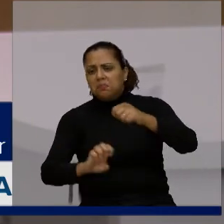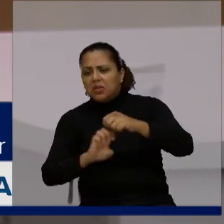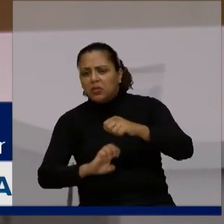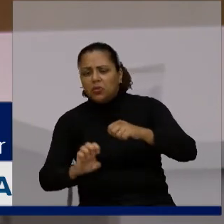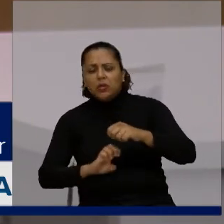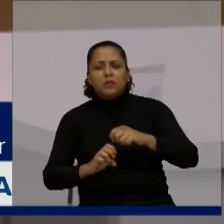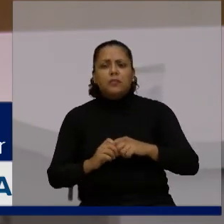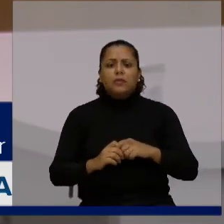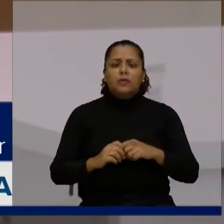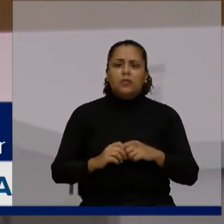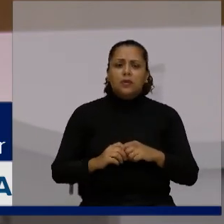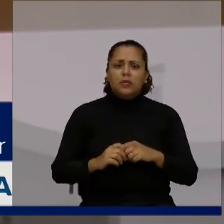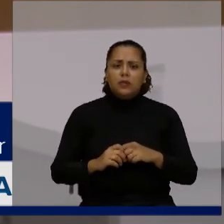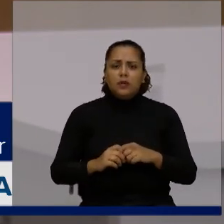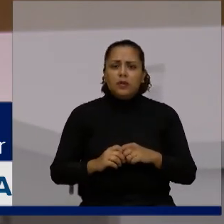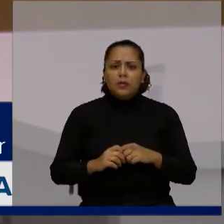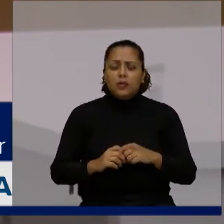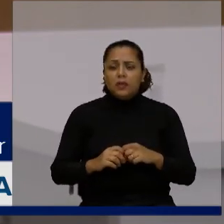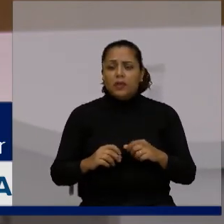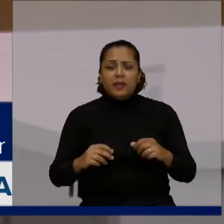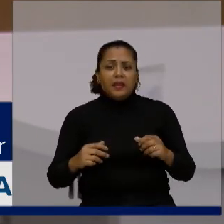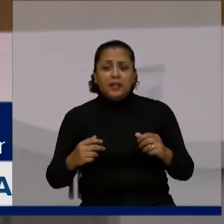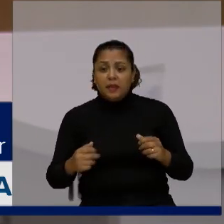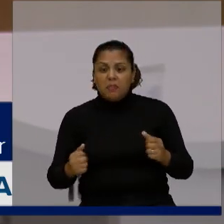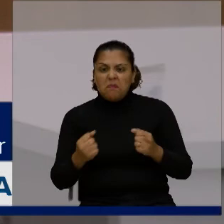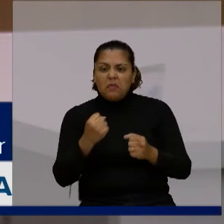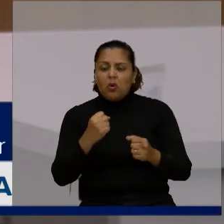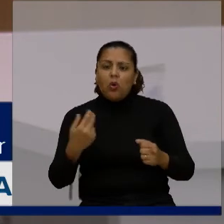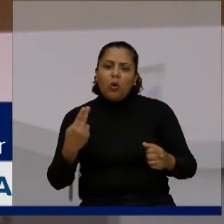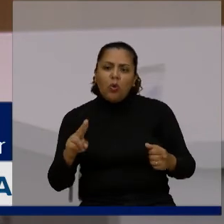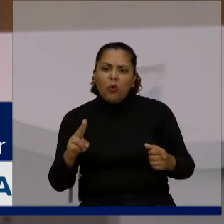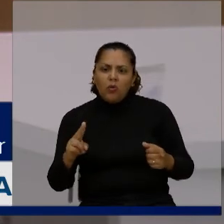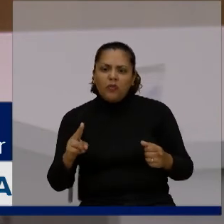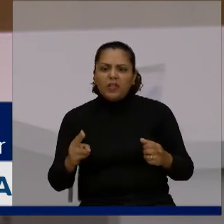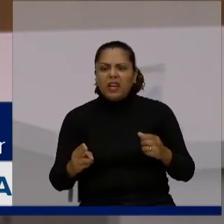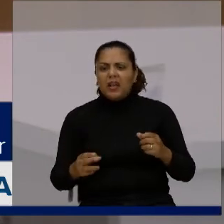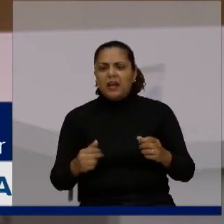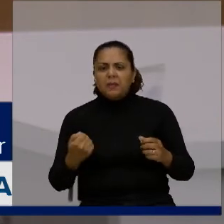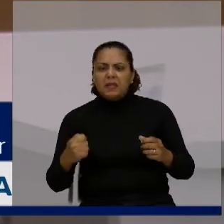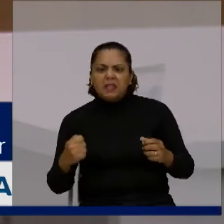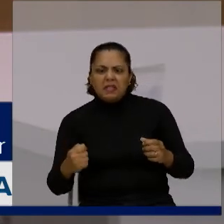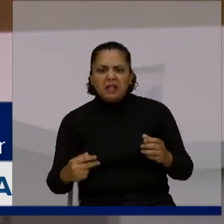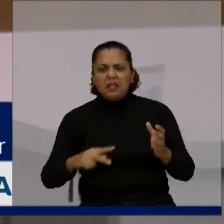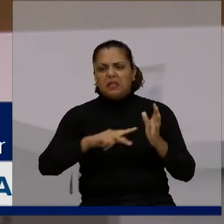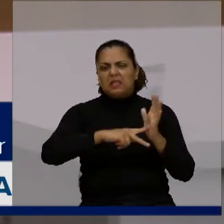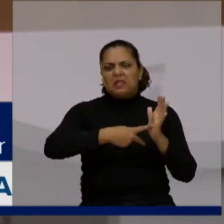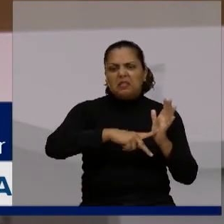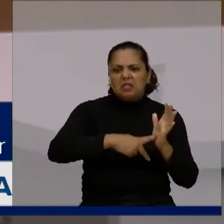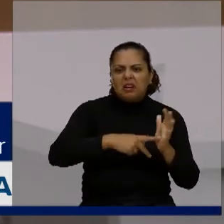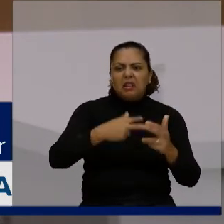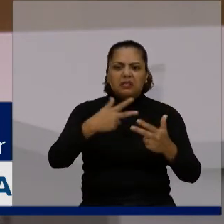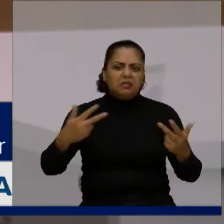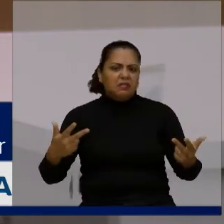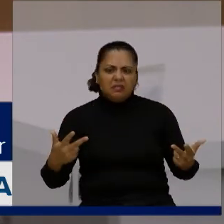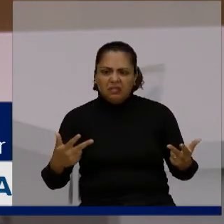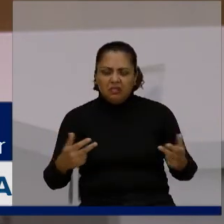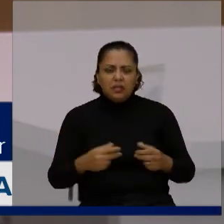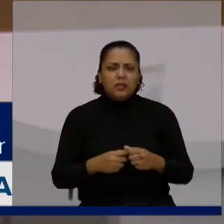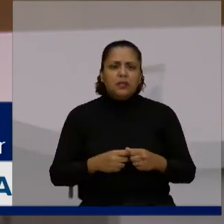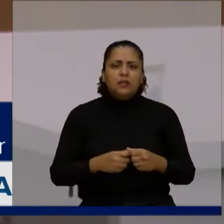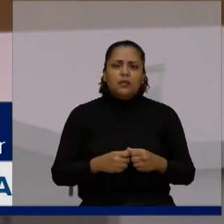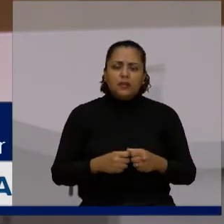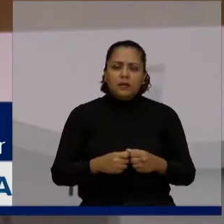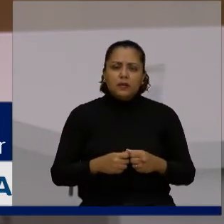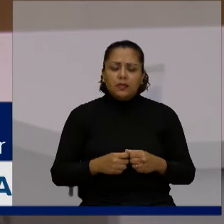tão refém dos sindicatos ou das entidades de classe. Hoje há muita insegurança jurídica, posto que a Justiça do Trabalho, né, a